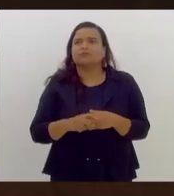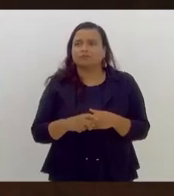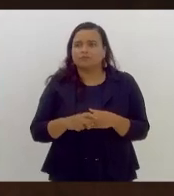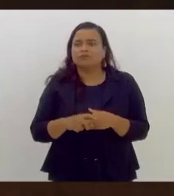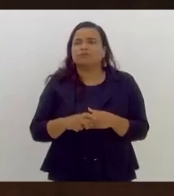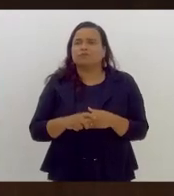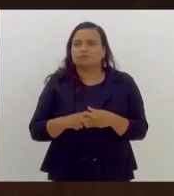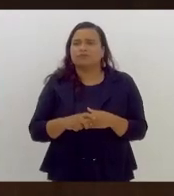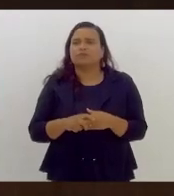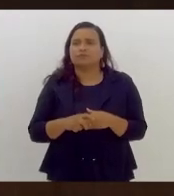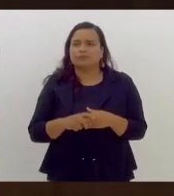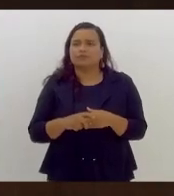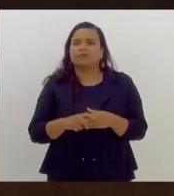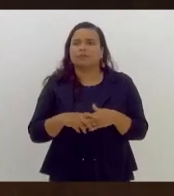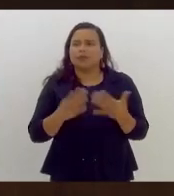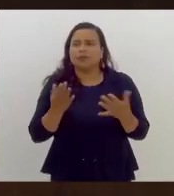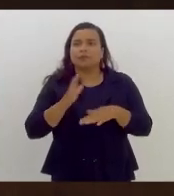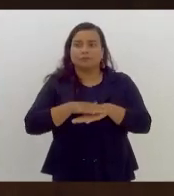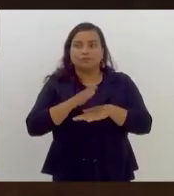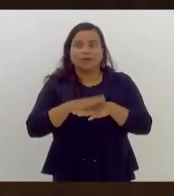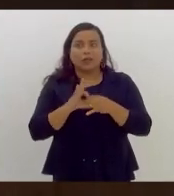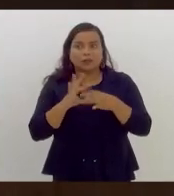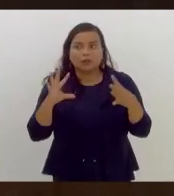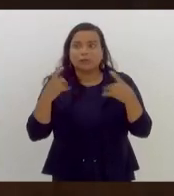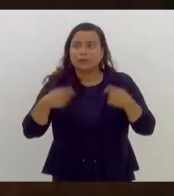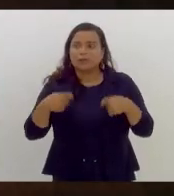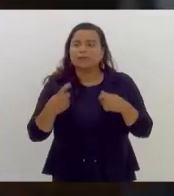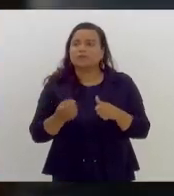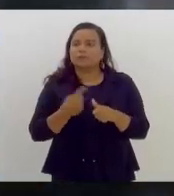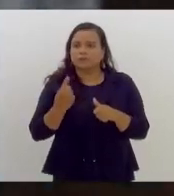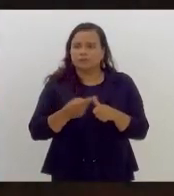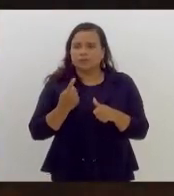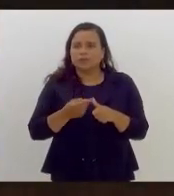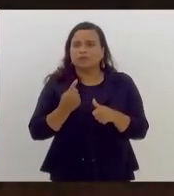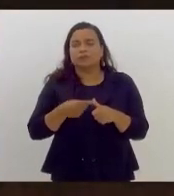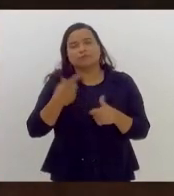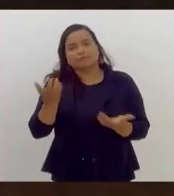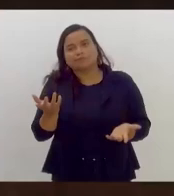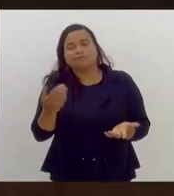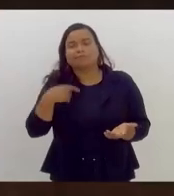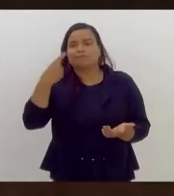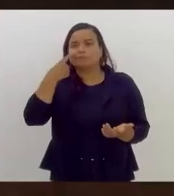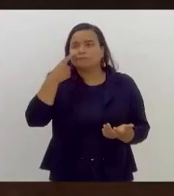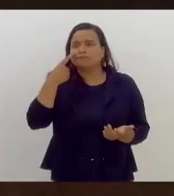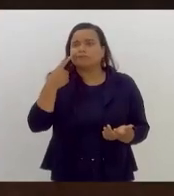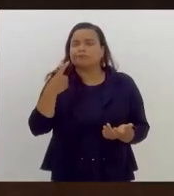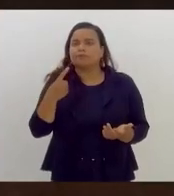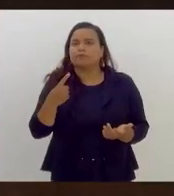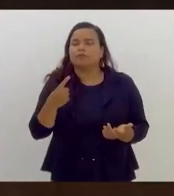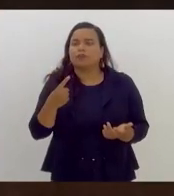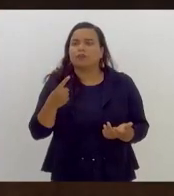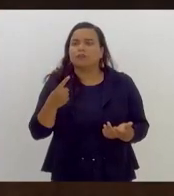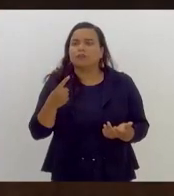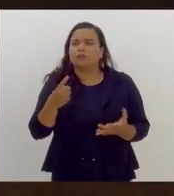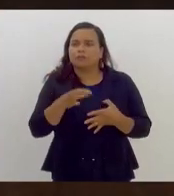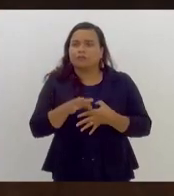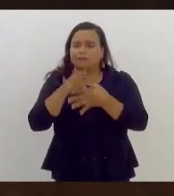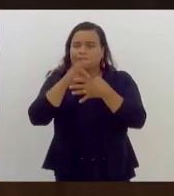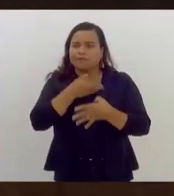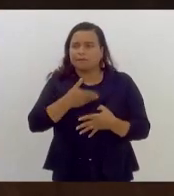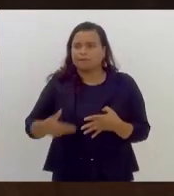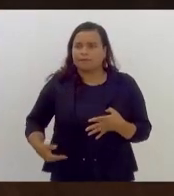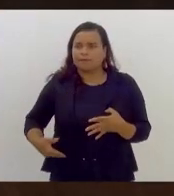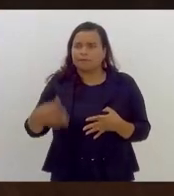que possa autorizar a emissão. Ora, senhor presidente, o líder do